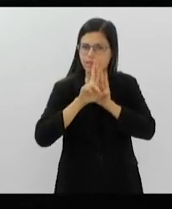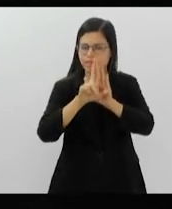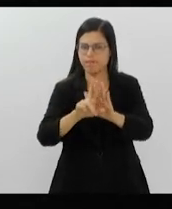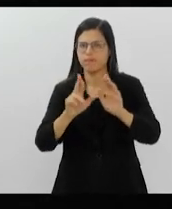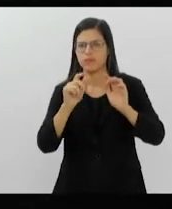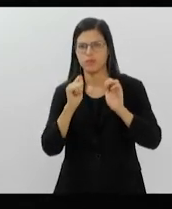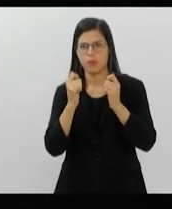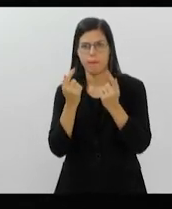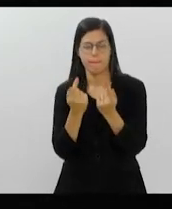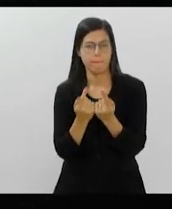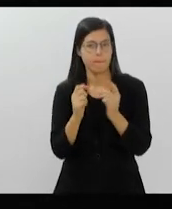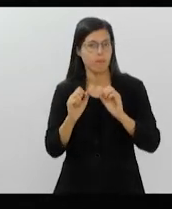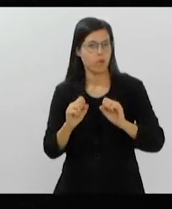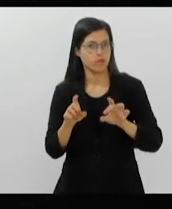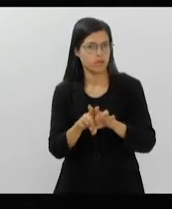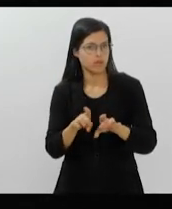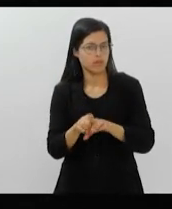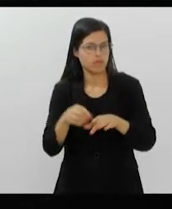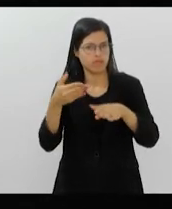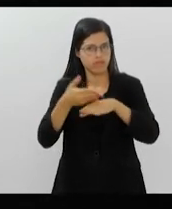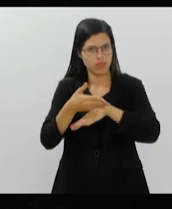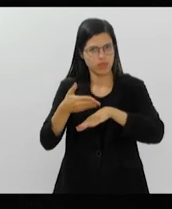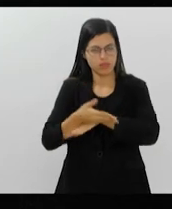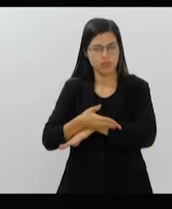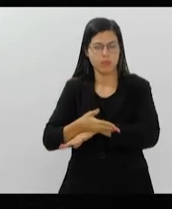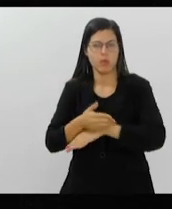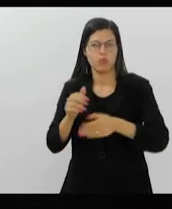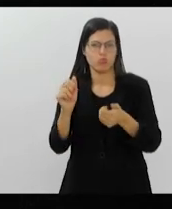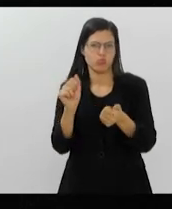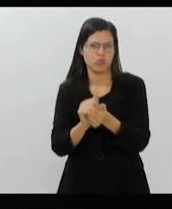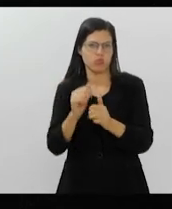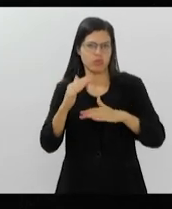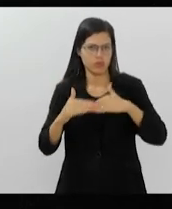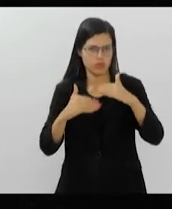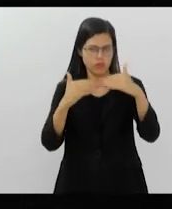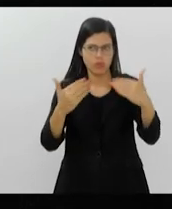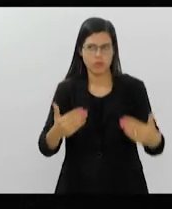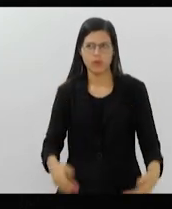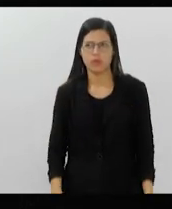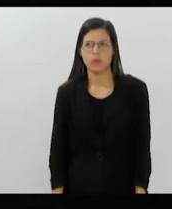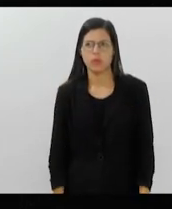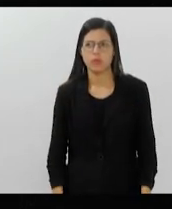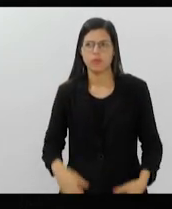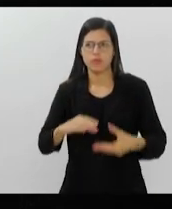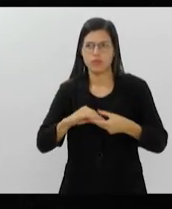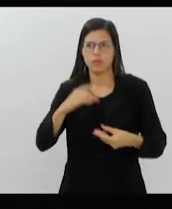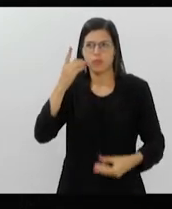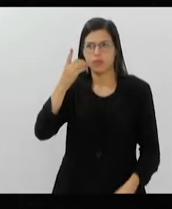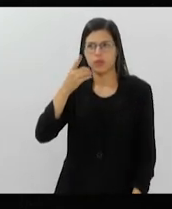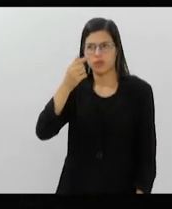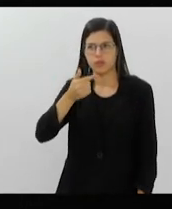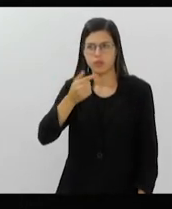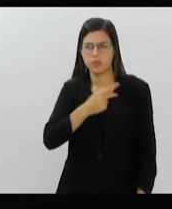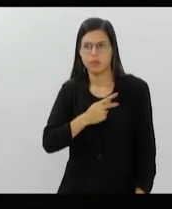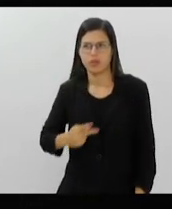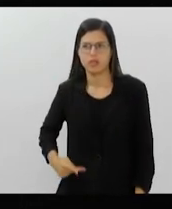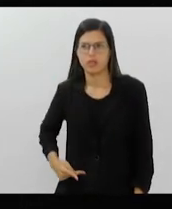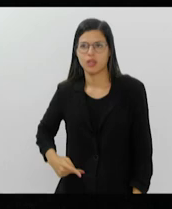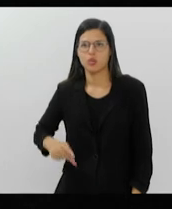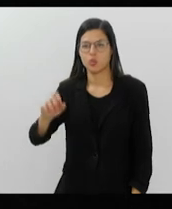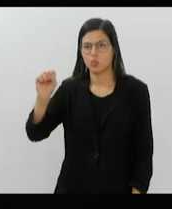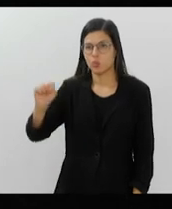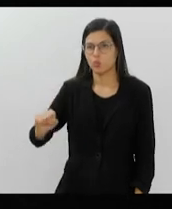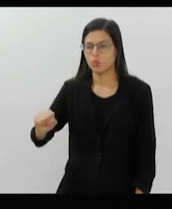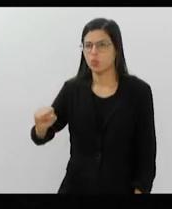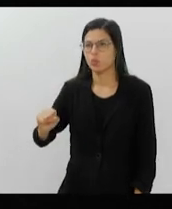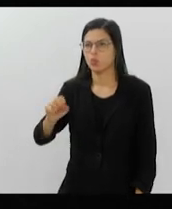Estadual possa também participar e partilhar conosco desse desenvolvimento. Cumprimentar o deputado vice-presidente da região sul, deputado